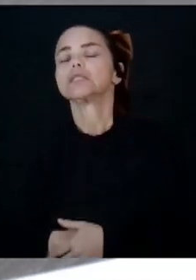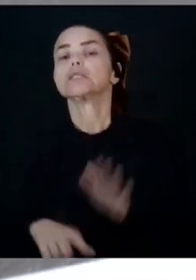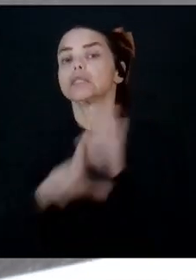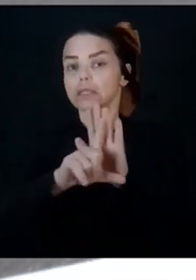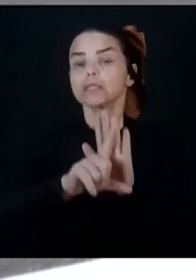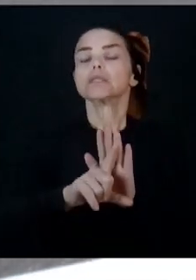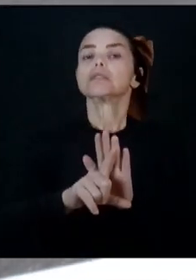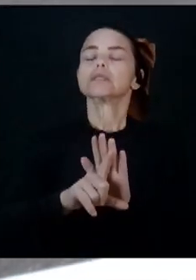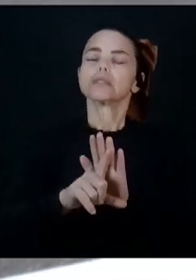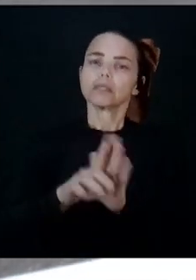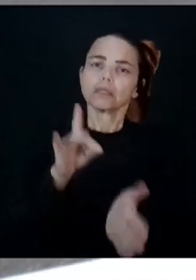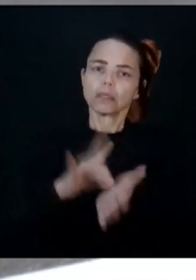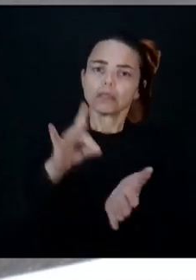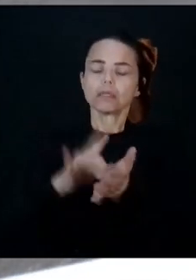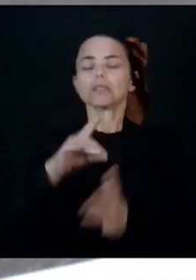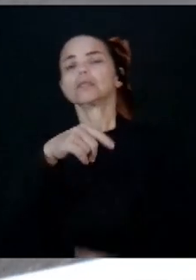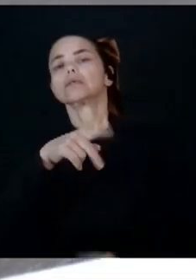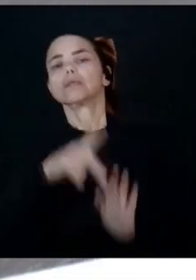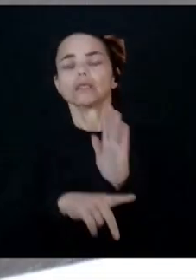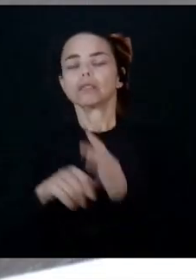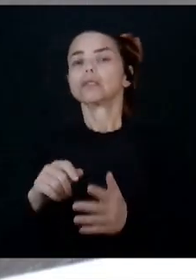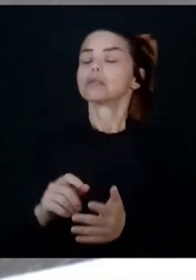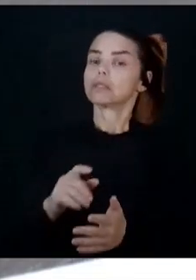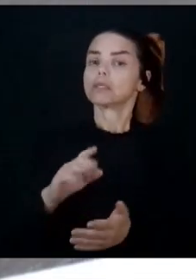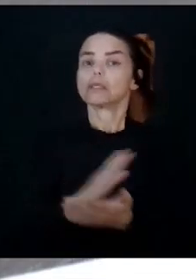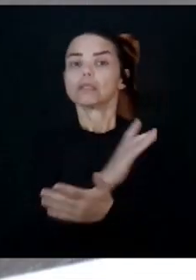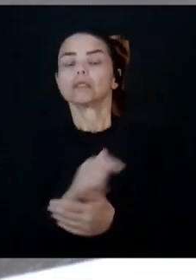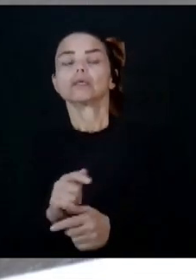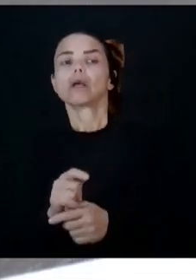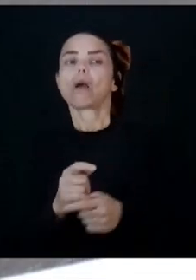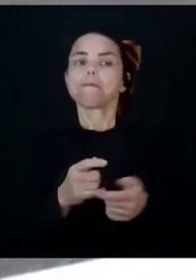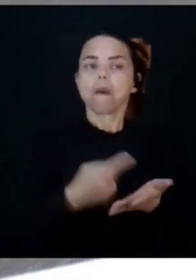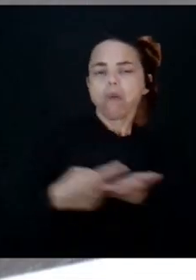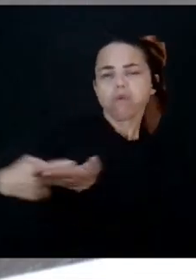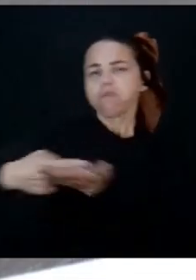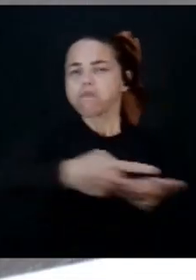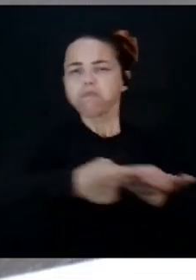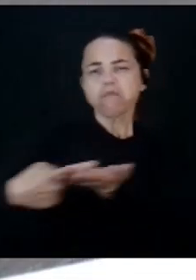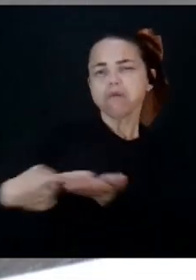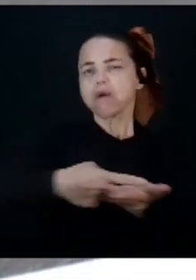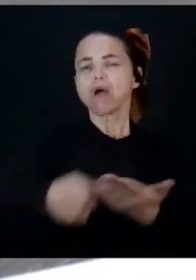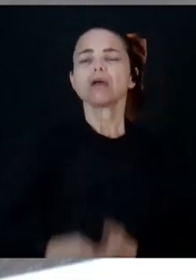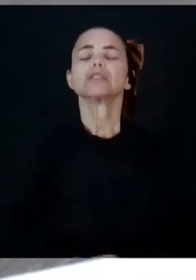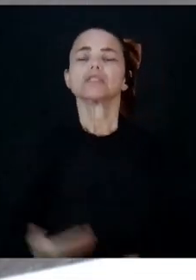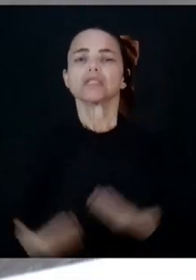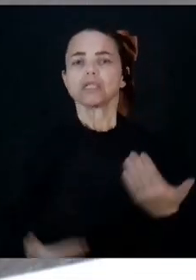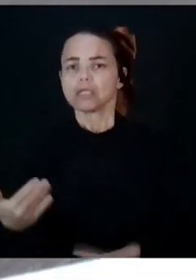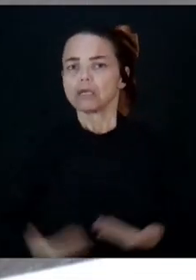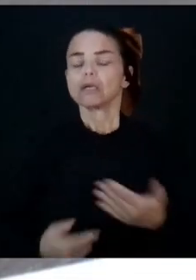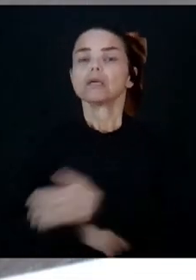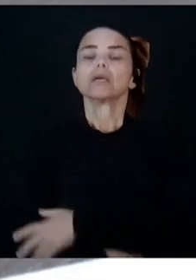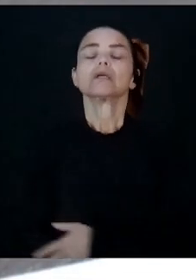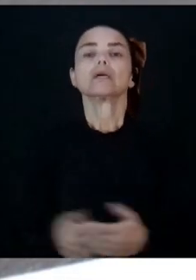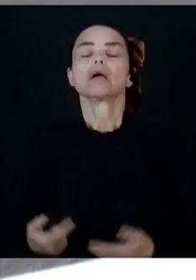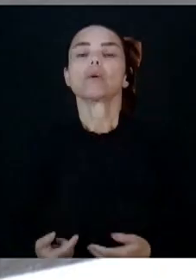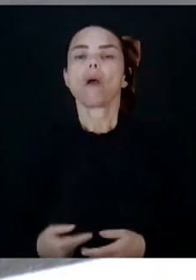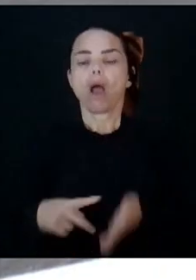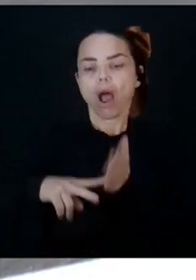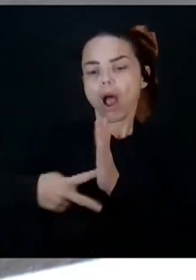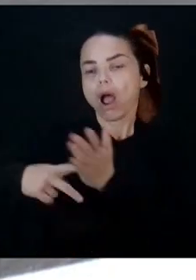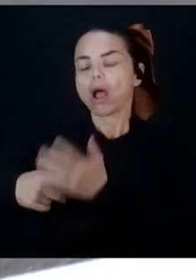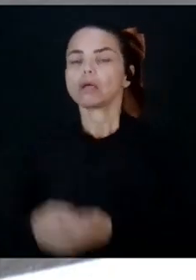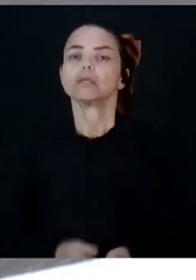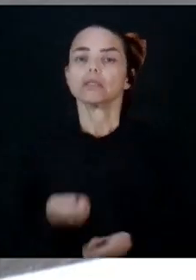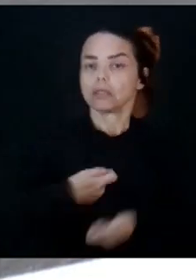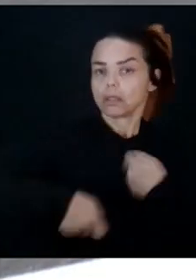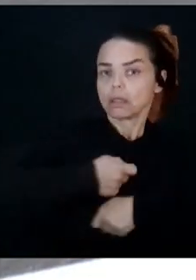projeto. Tivemos aí algumas mesas de negociação dos servidores com o sindicato e a administração